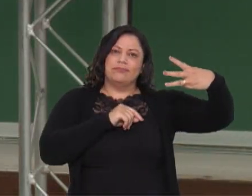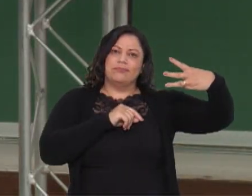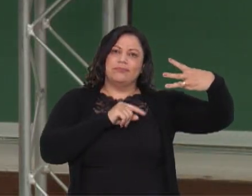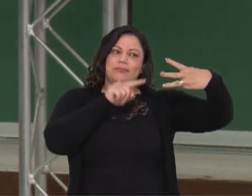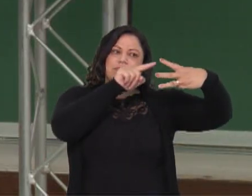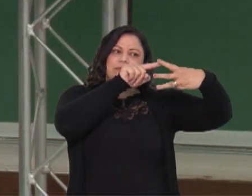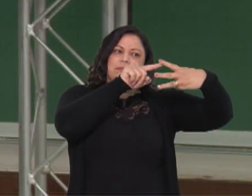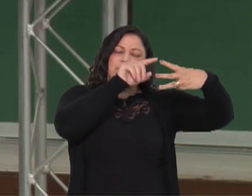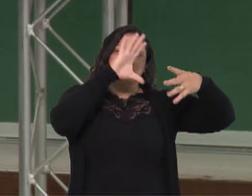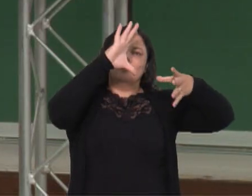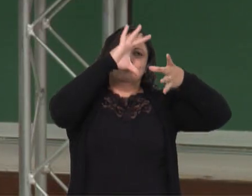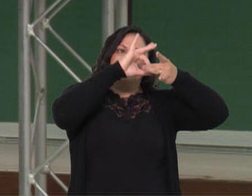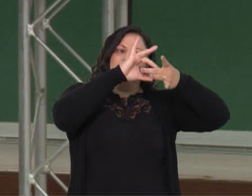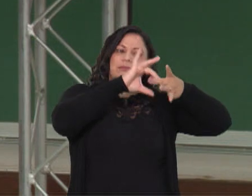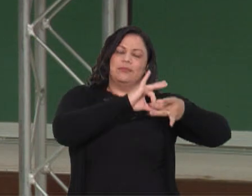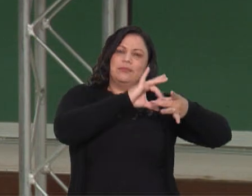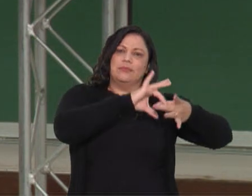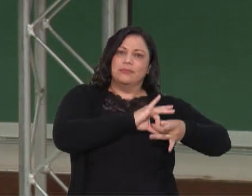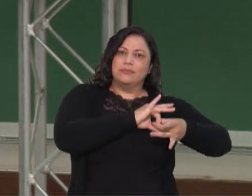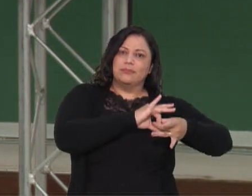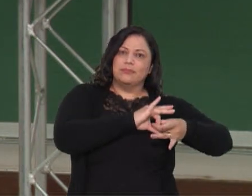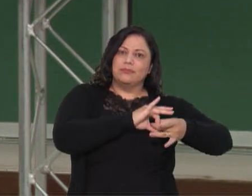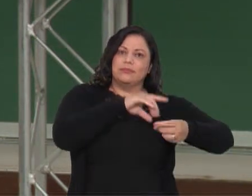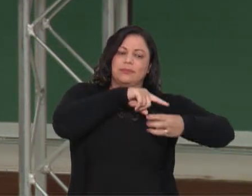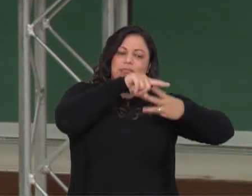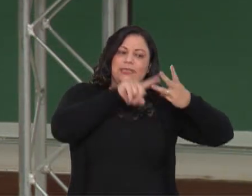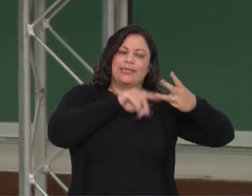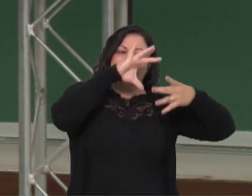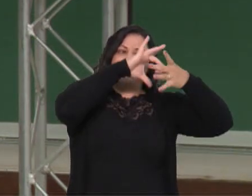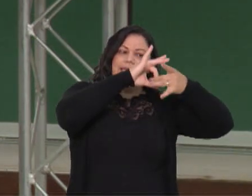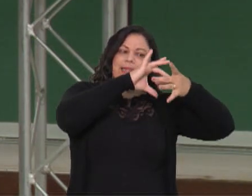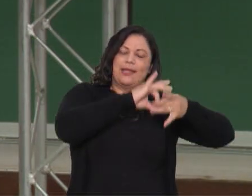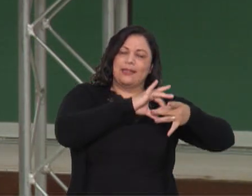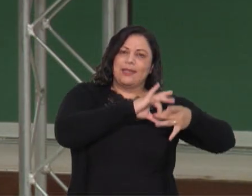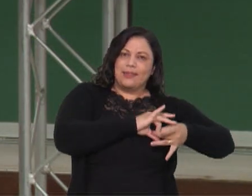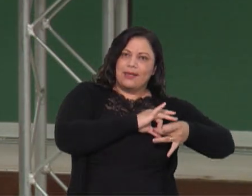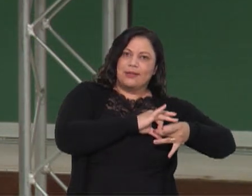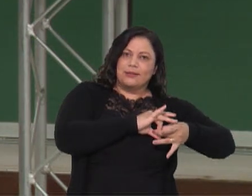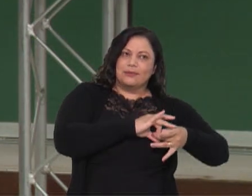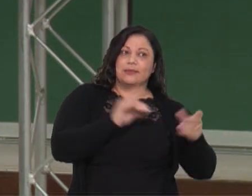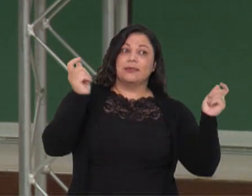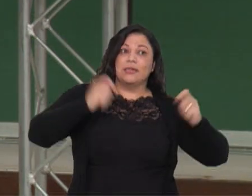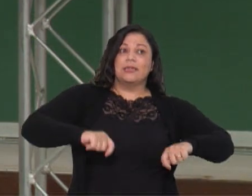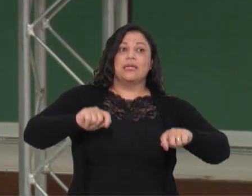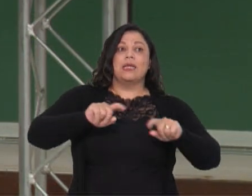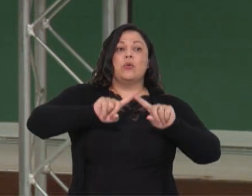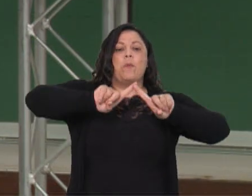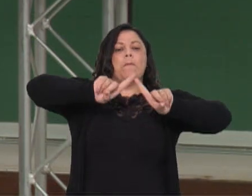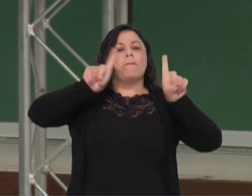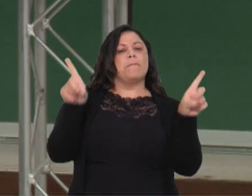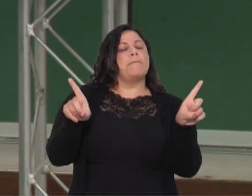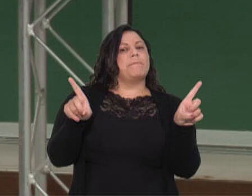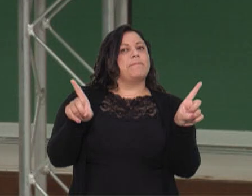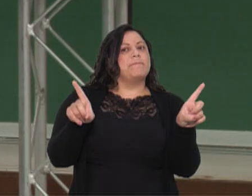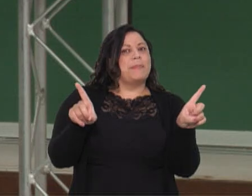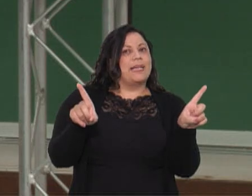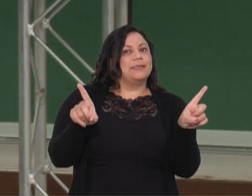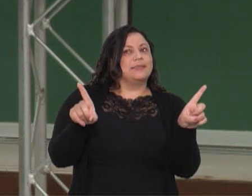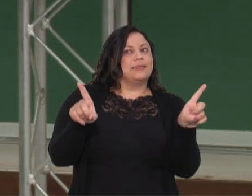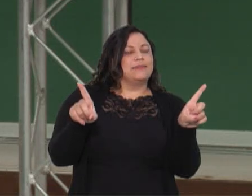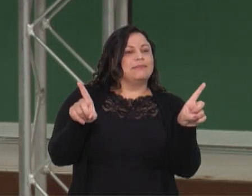uma ligada com a outra. E olha só, tanto estão ligadas que tem um mas aqui, pessoal. O